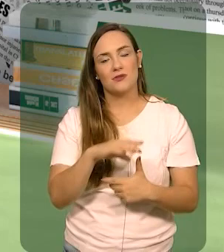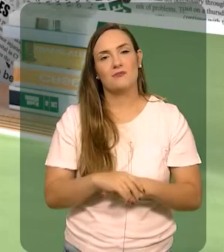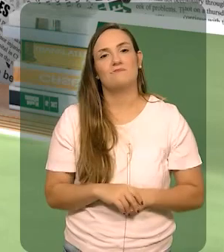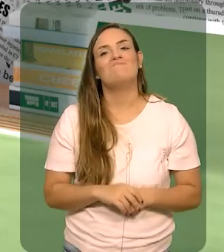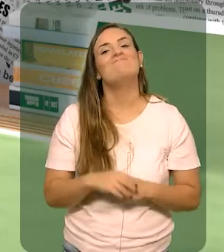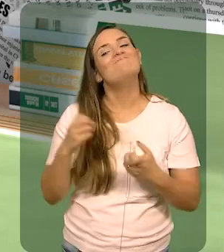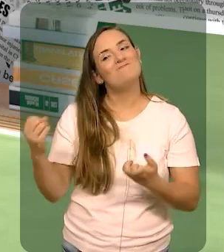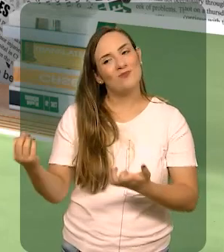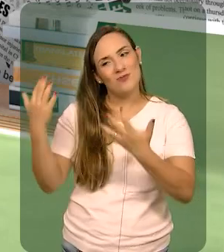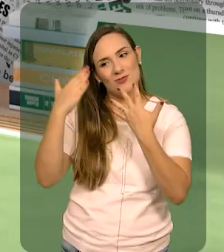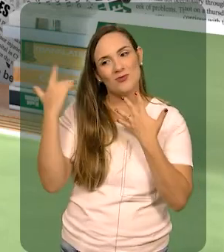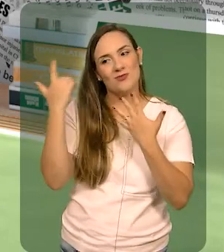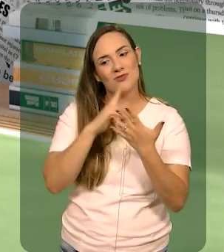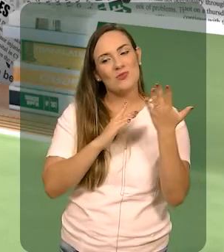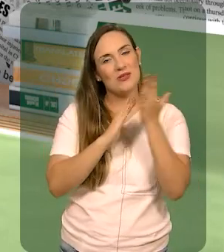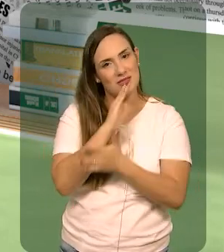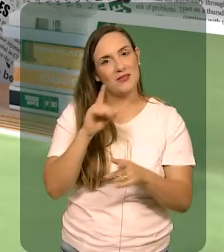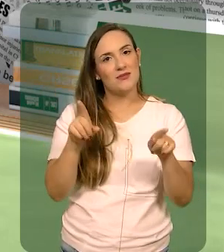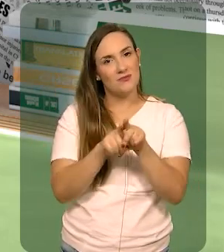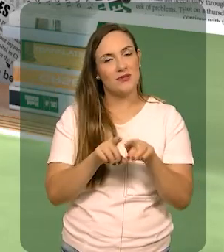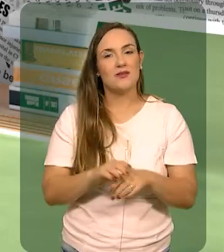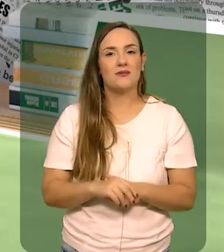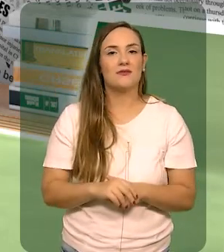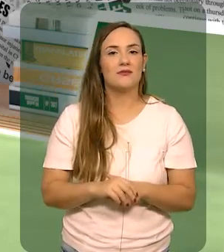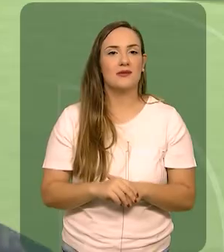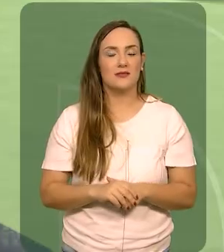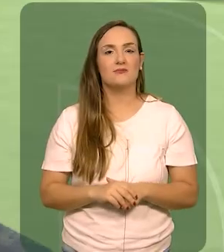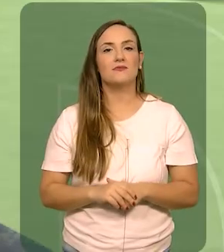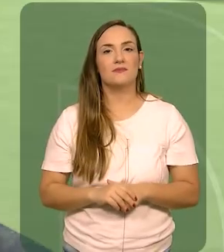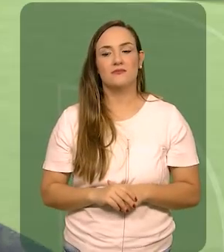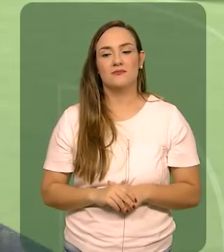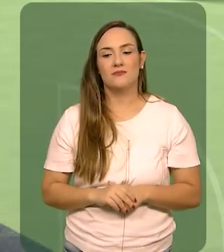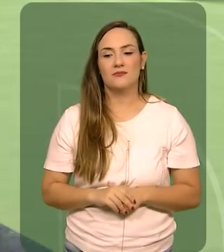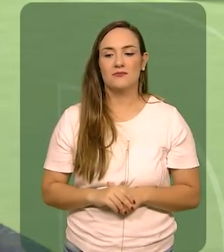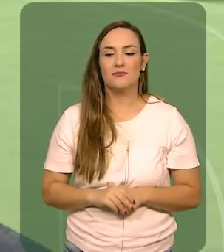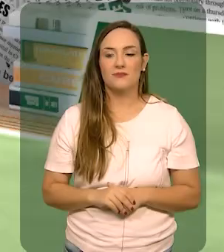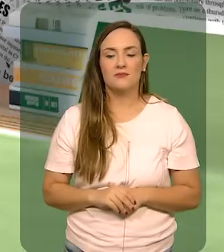minha comunidade. Fui privilegiado e passei também,